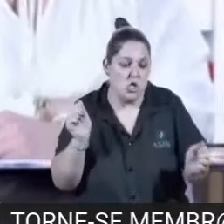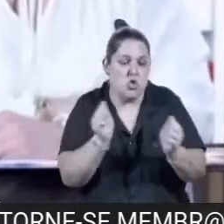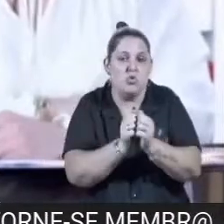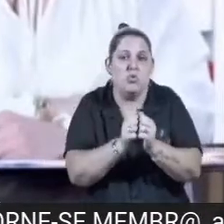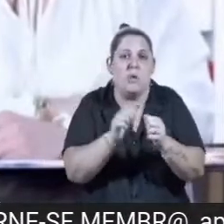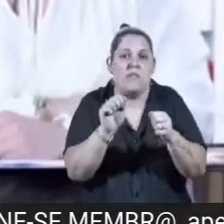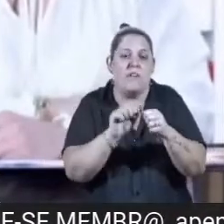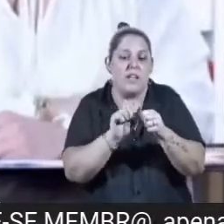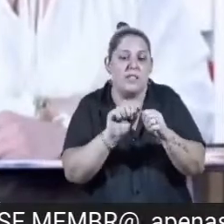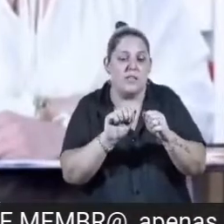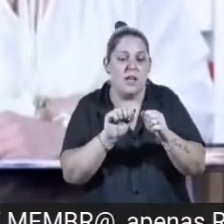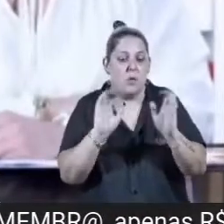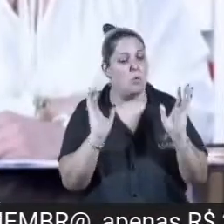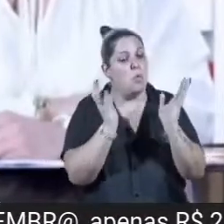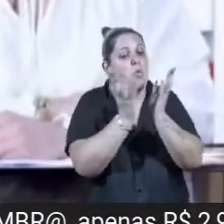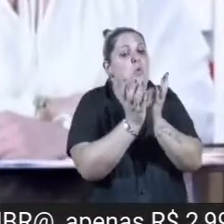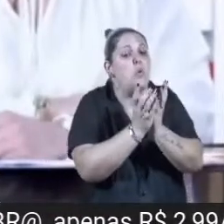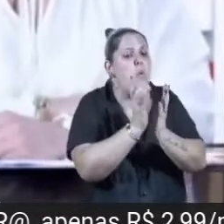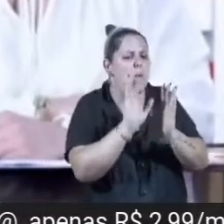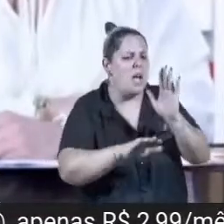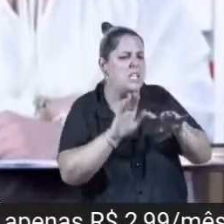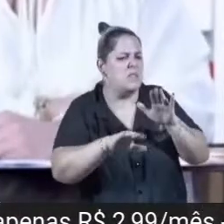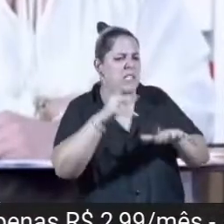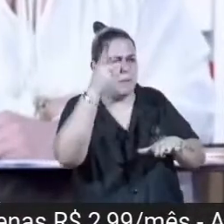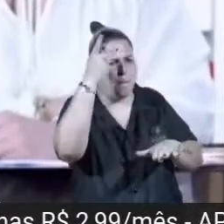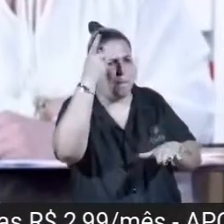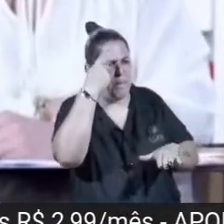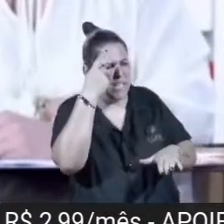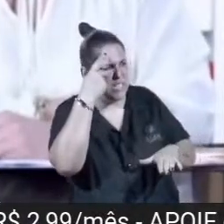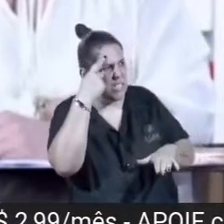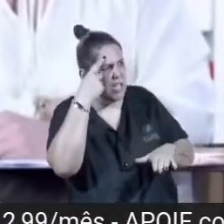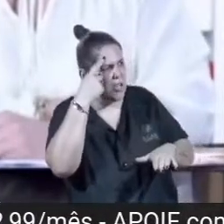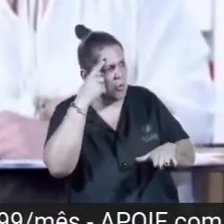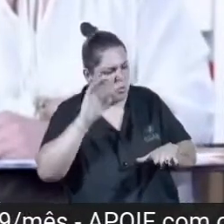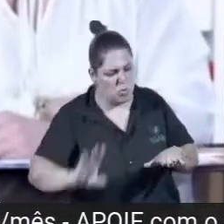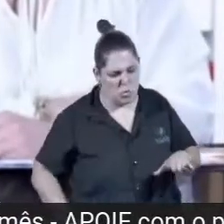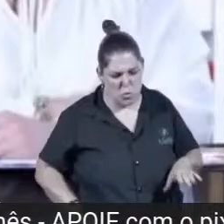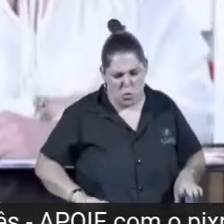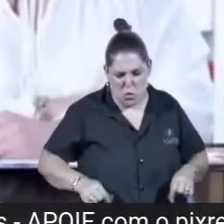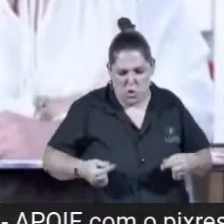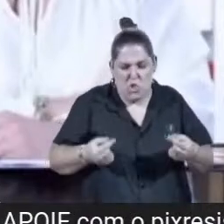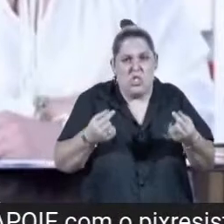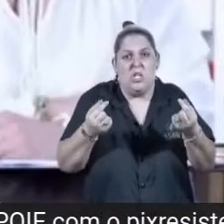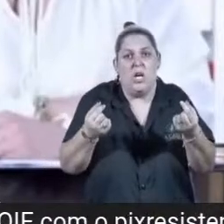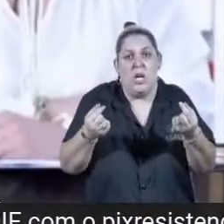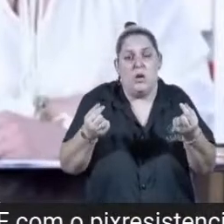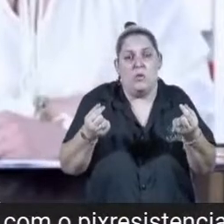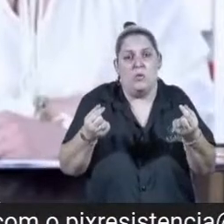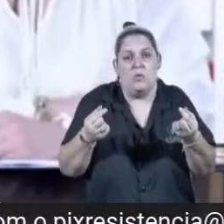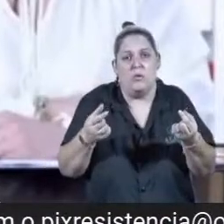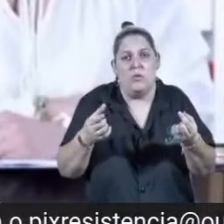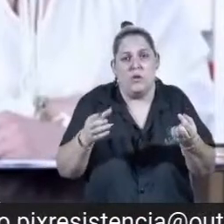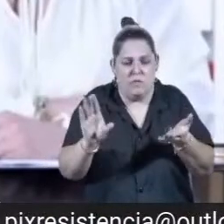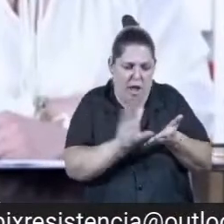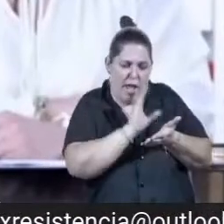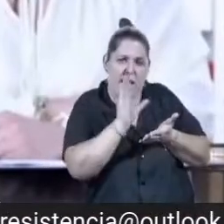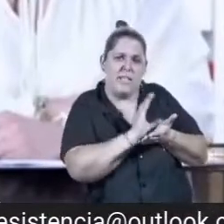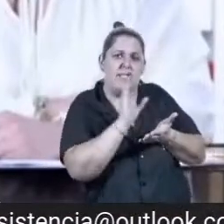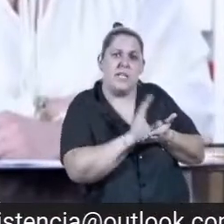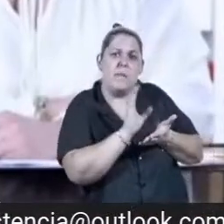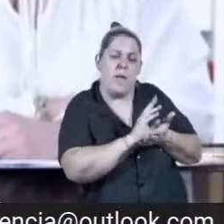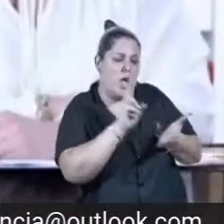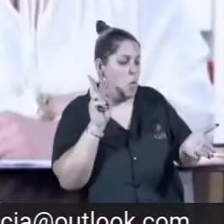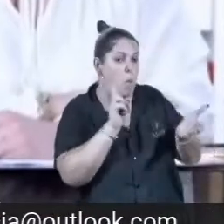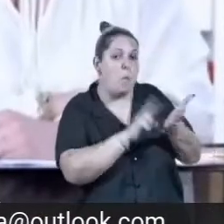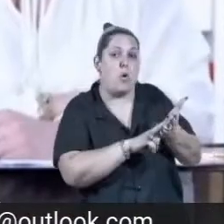construir um partido, às vezes pensando na quantidade do fundo eleitoral ou do fundo partidário, sem muito compromisso com